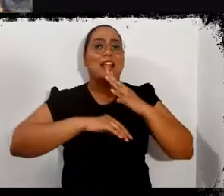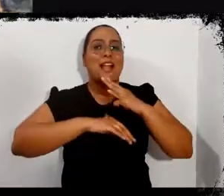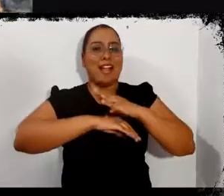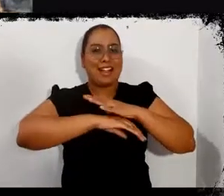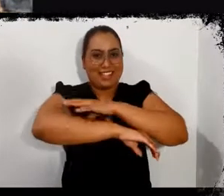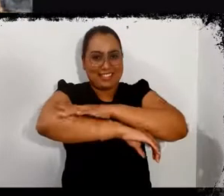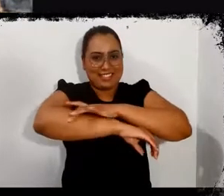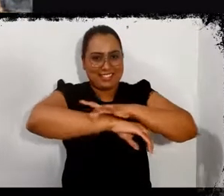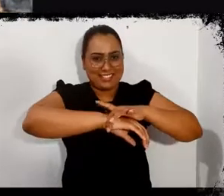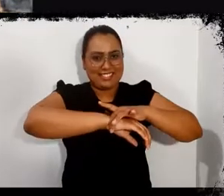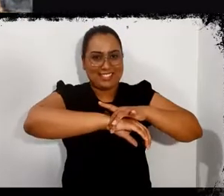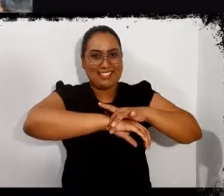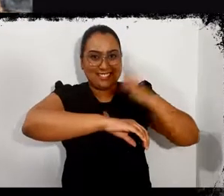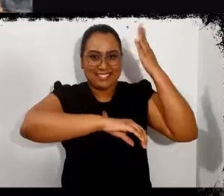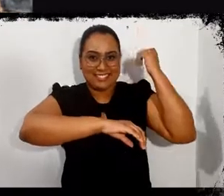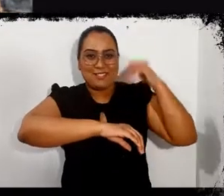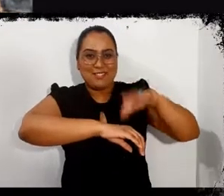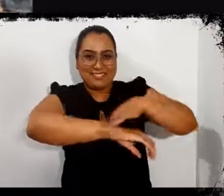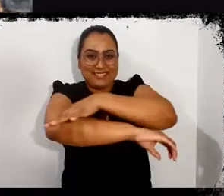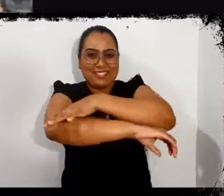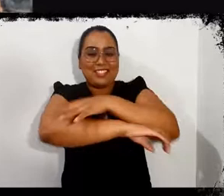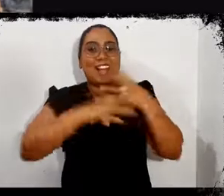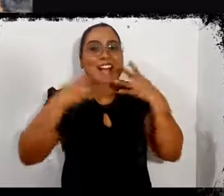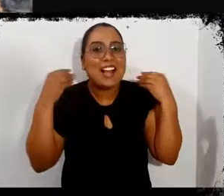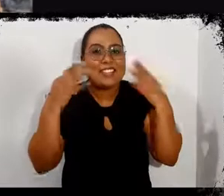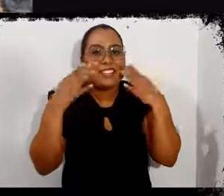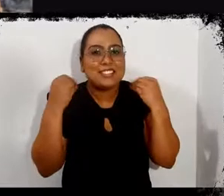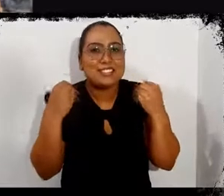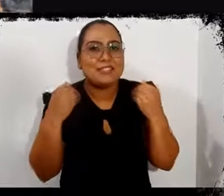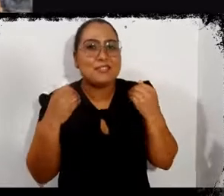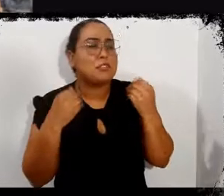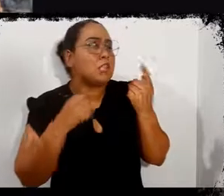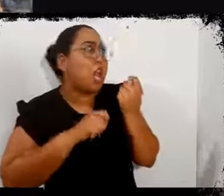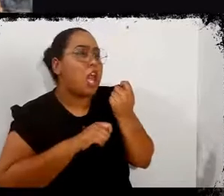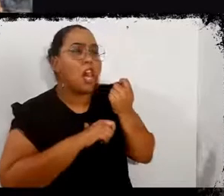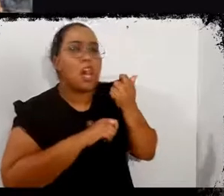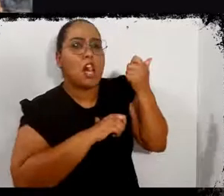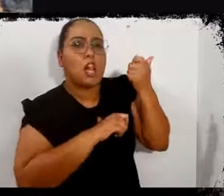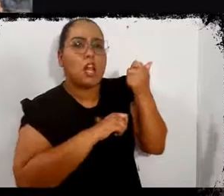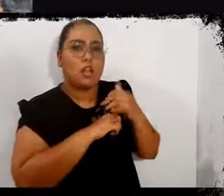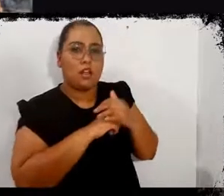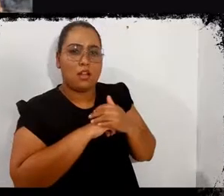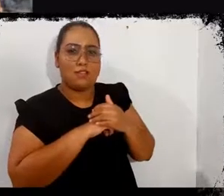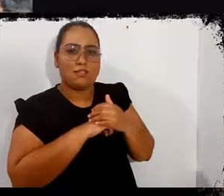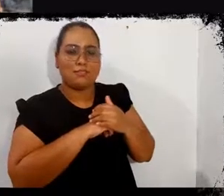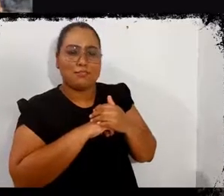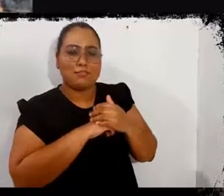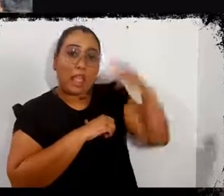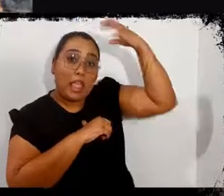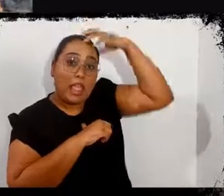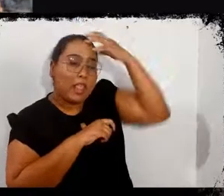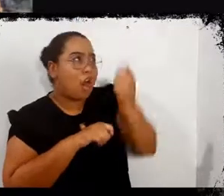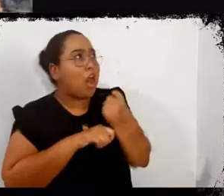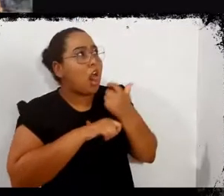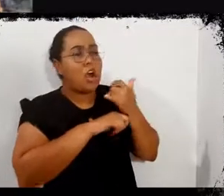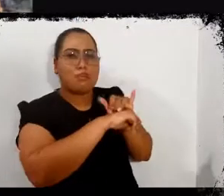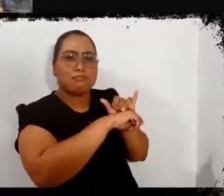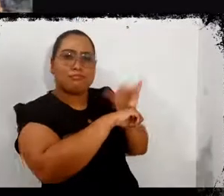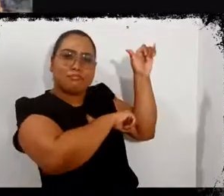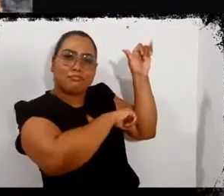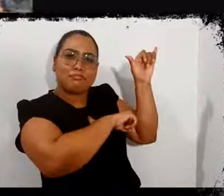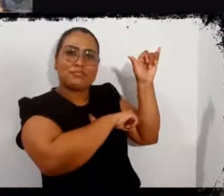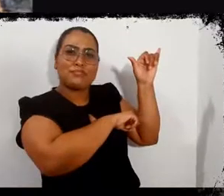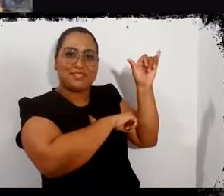de ético, mas todos torcemos para o Gato de Botas na história, não é? Bem,